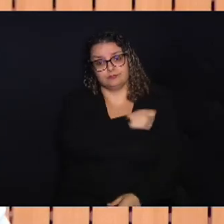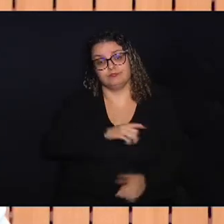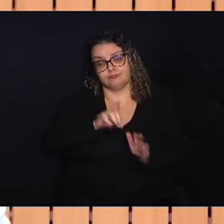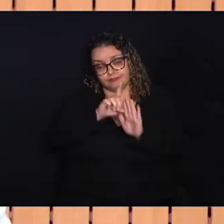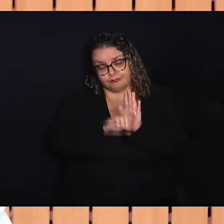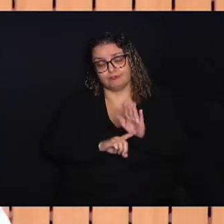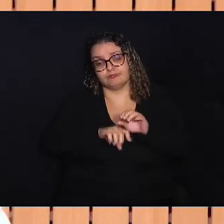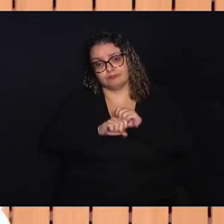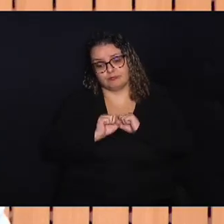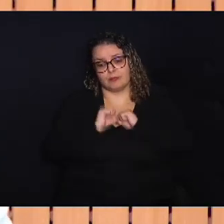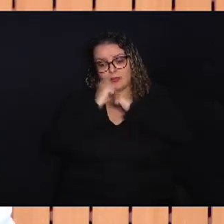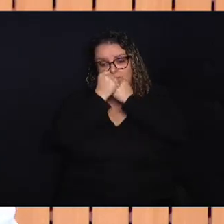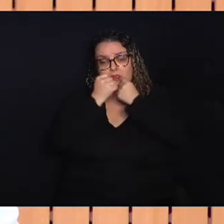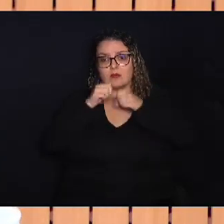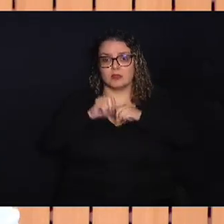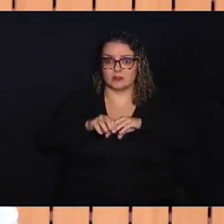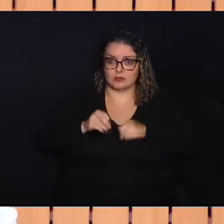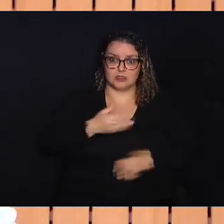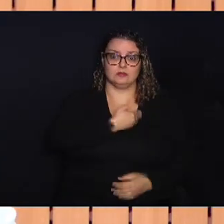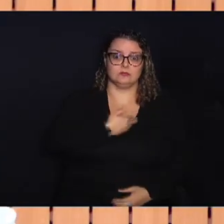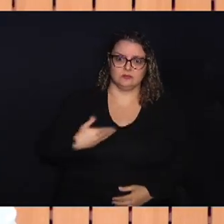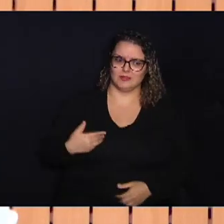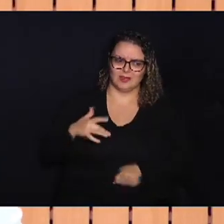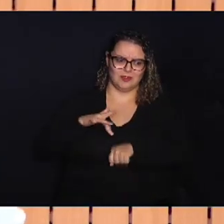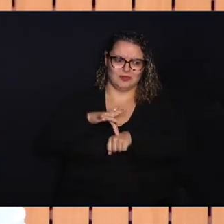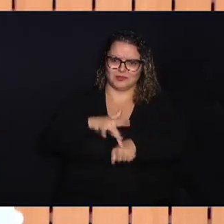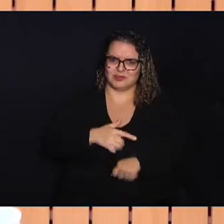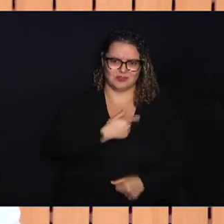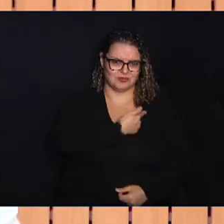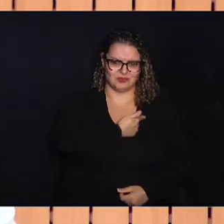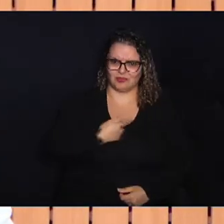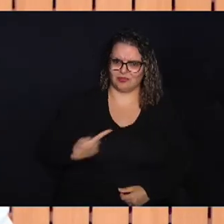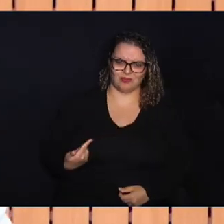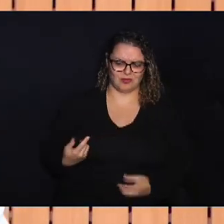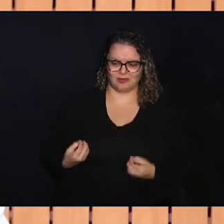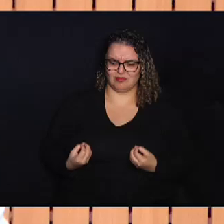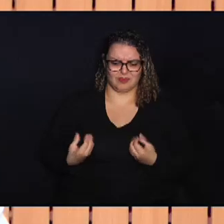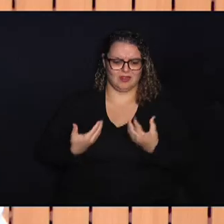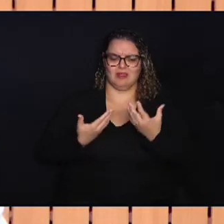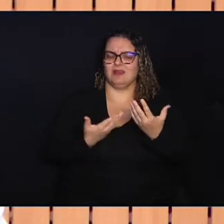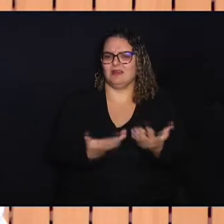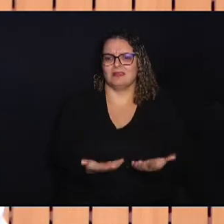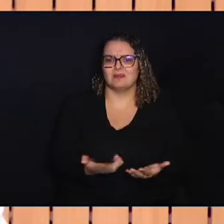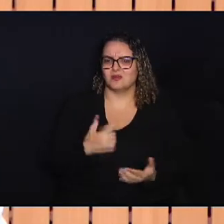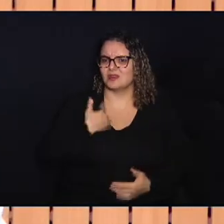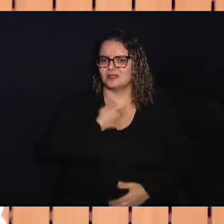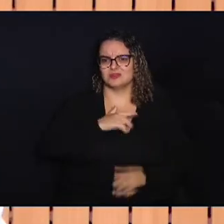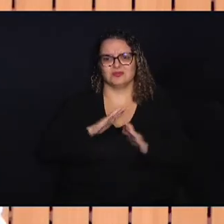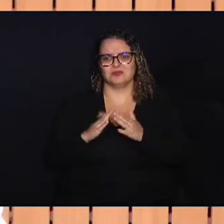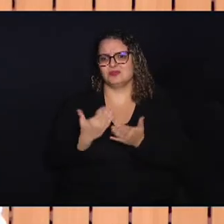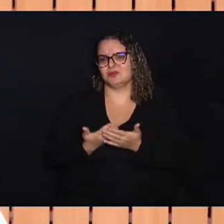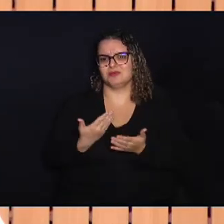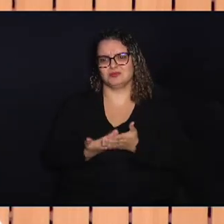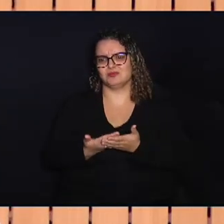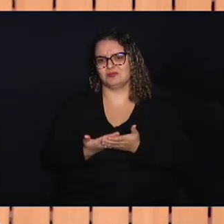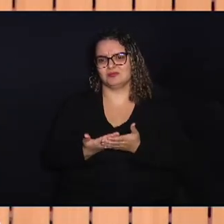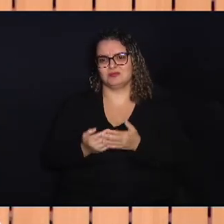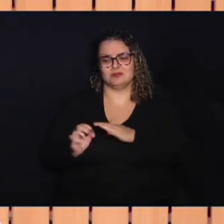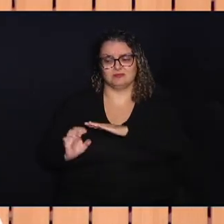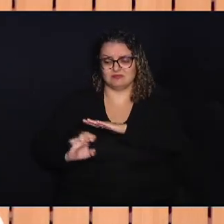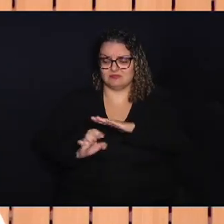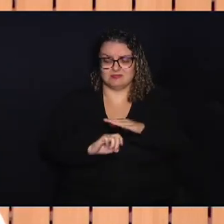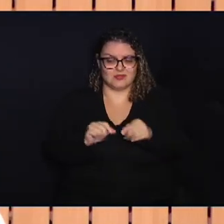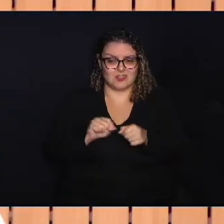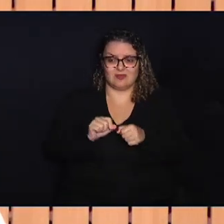da educação pública. Então, é um absurdo que o governador entregue as nossas escolas na mão de empresas que